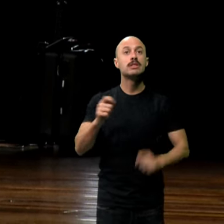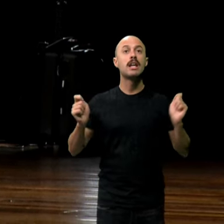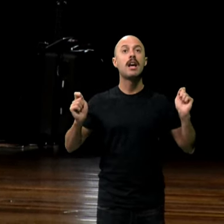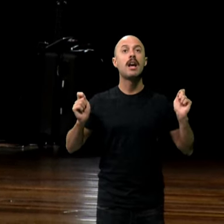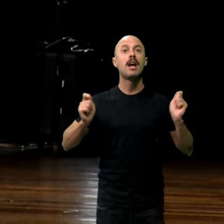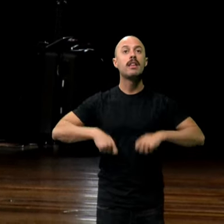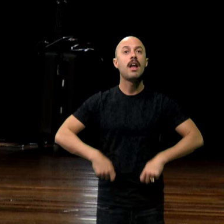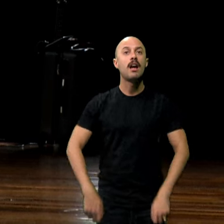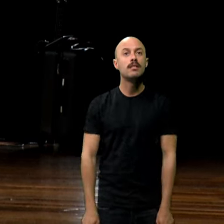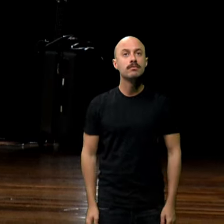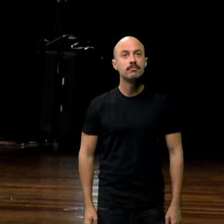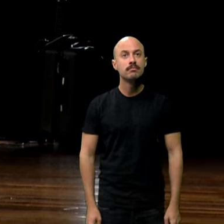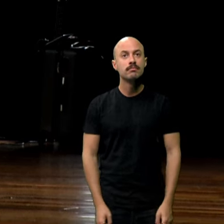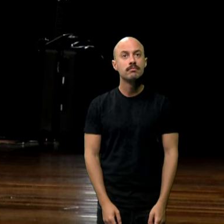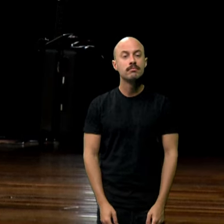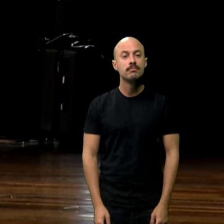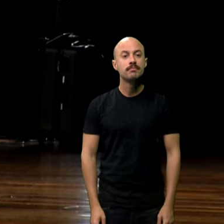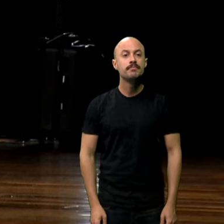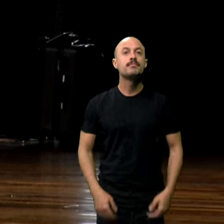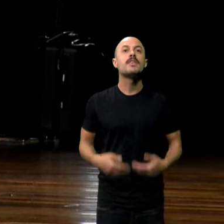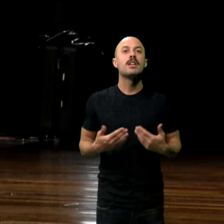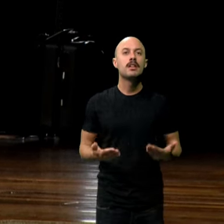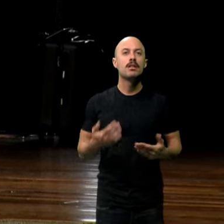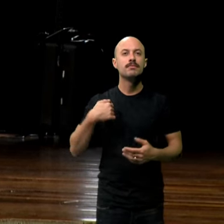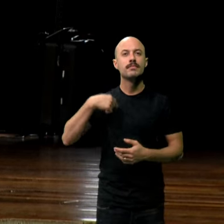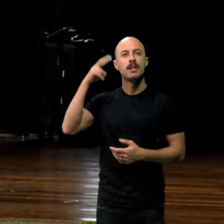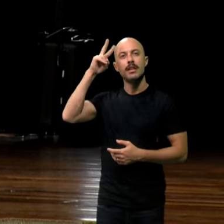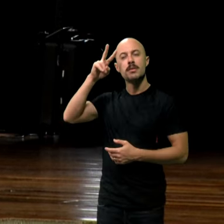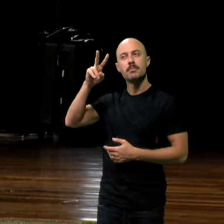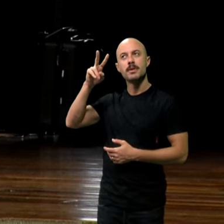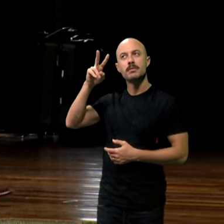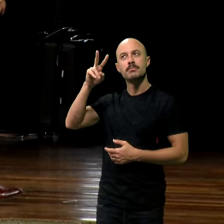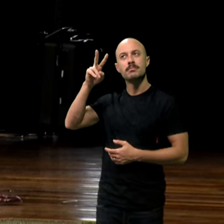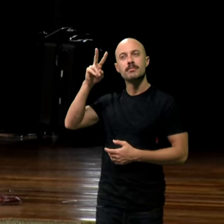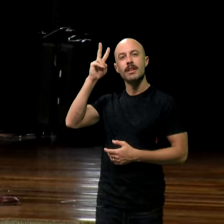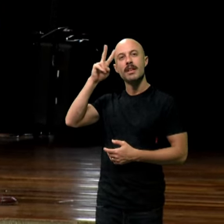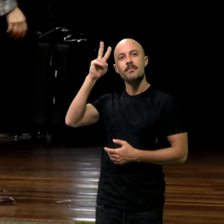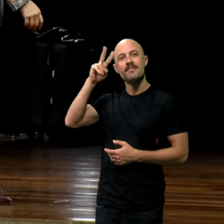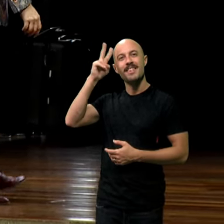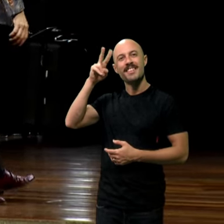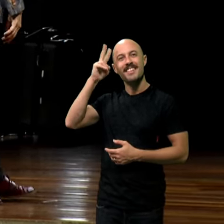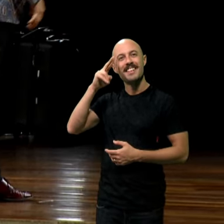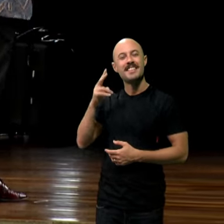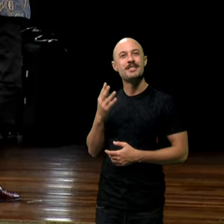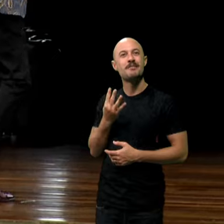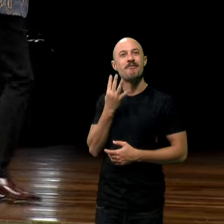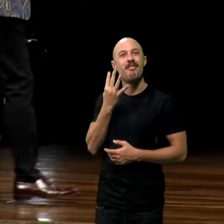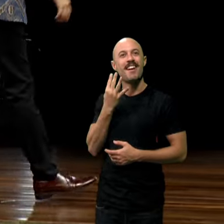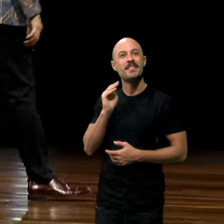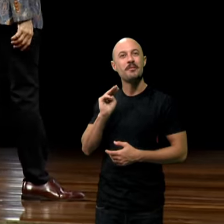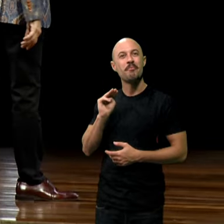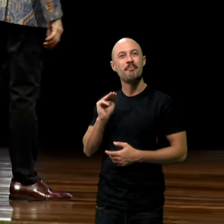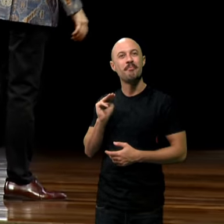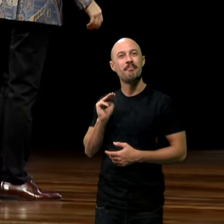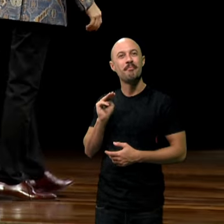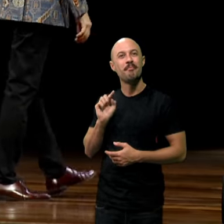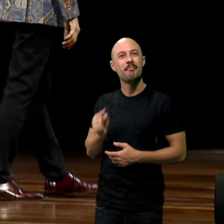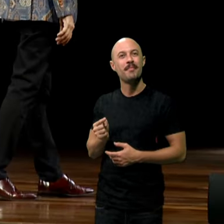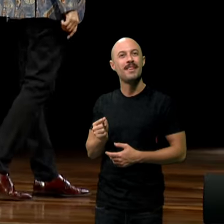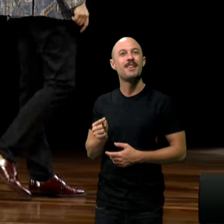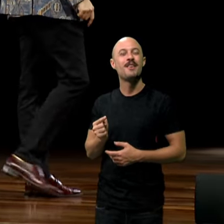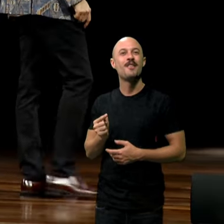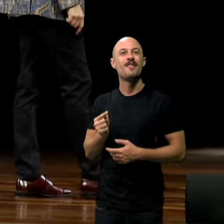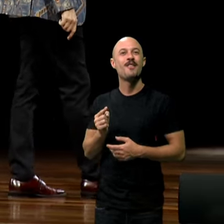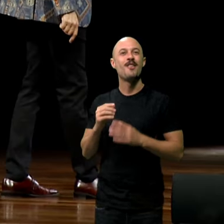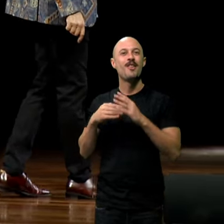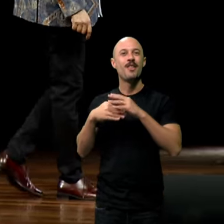Ah, se eu lembrarei daqueles primeiros 4 mil reais, $1,000, que eu peguei de crédito para abrir minha primeira